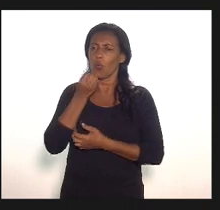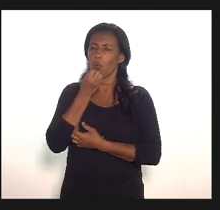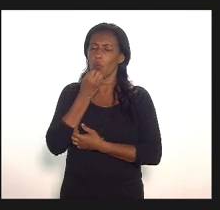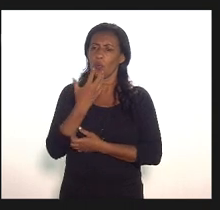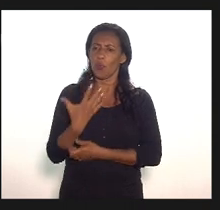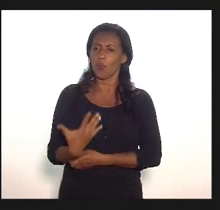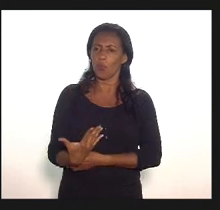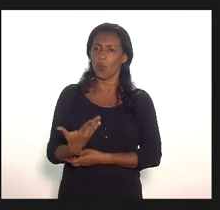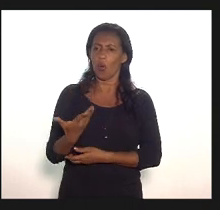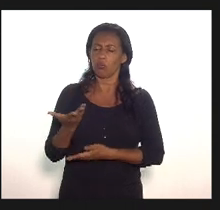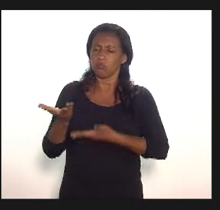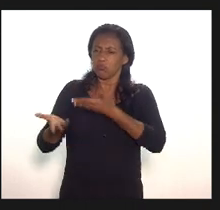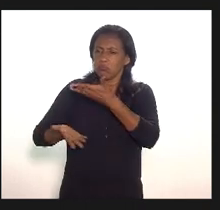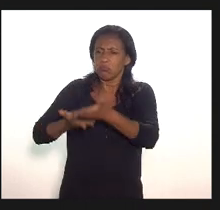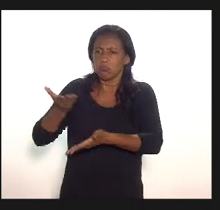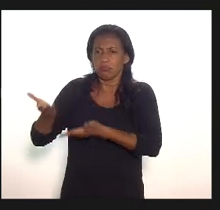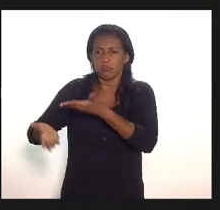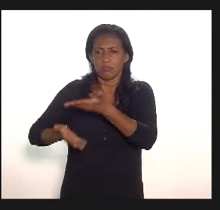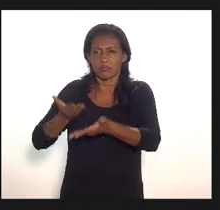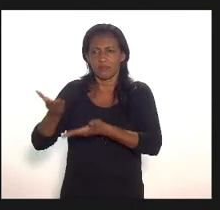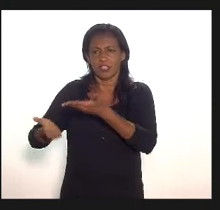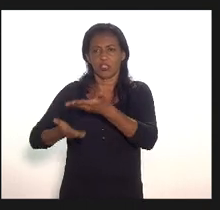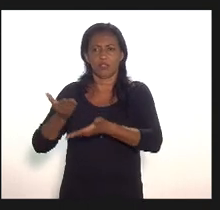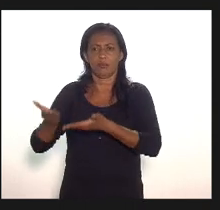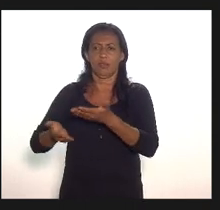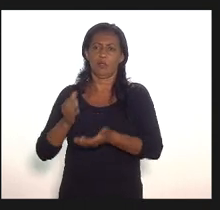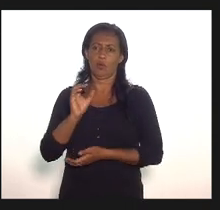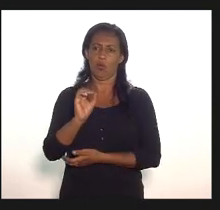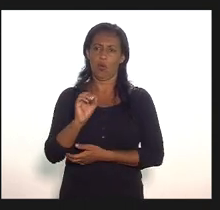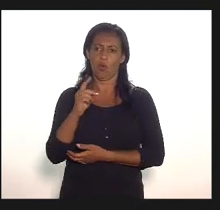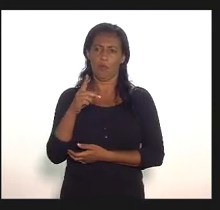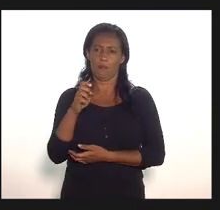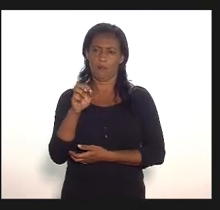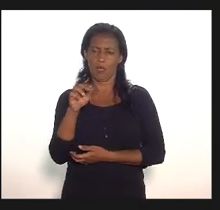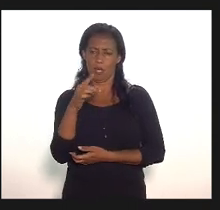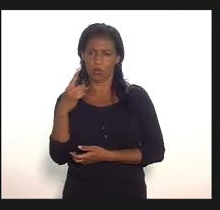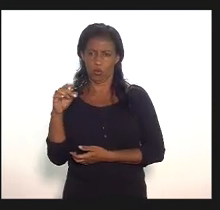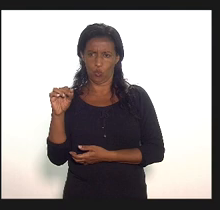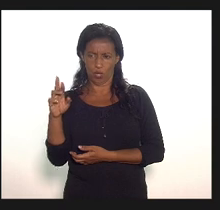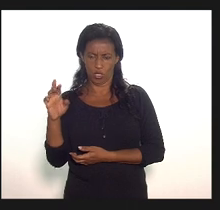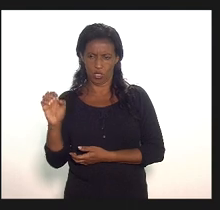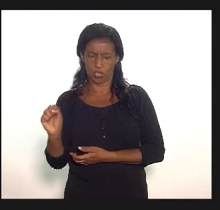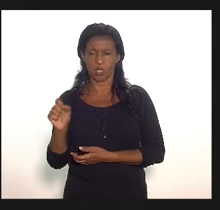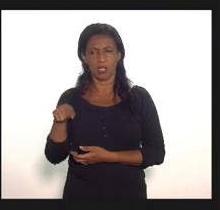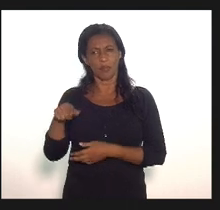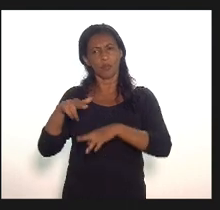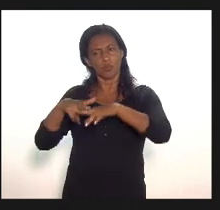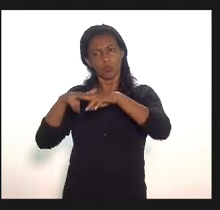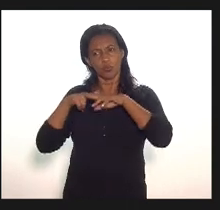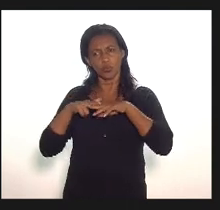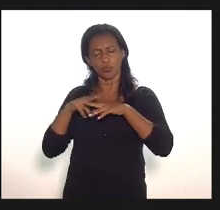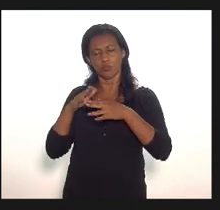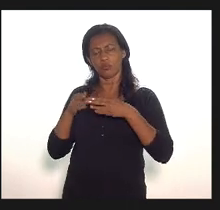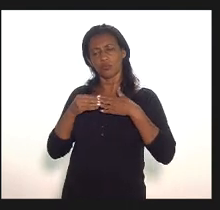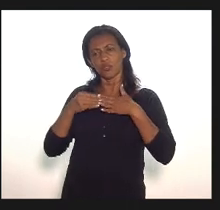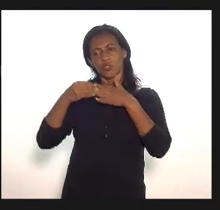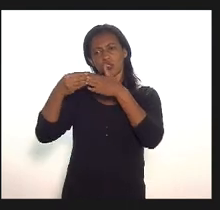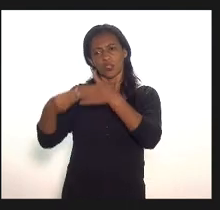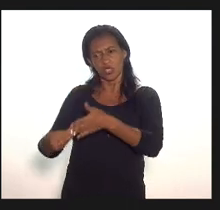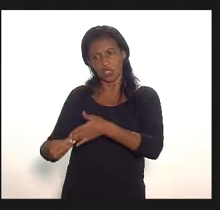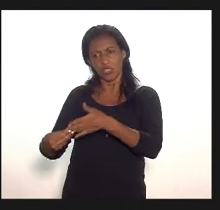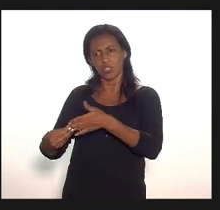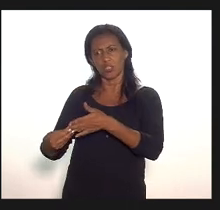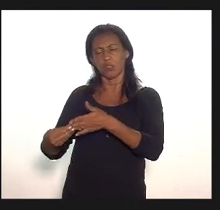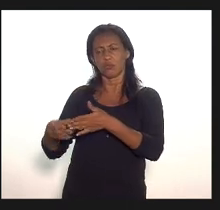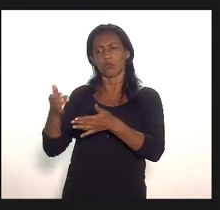como um bom investimento para as operadoras. E é por este motivo que nos dirigimos às operadoras